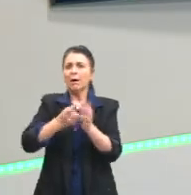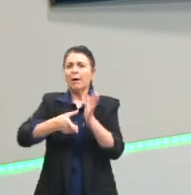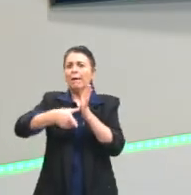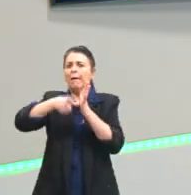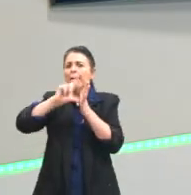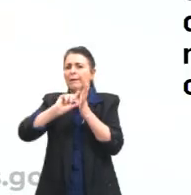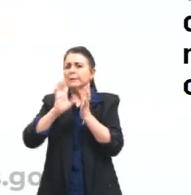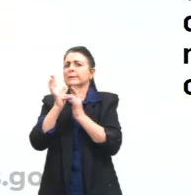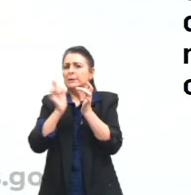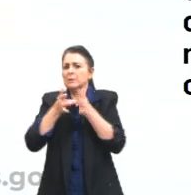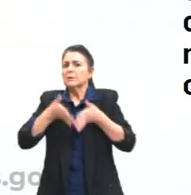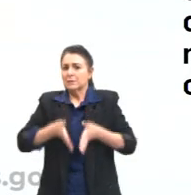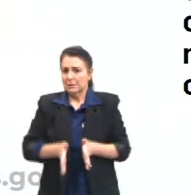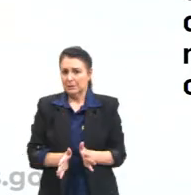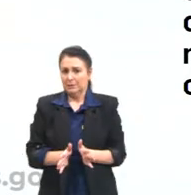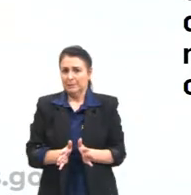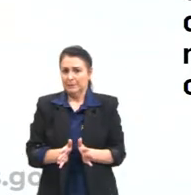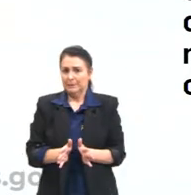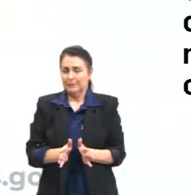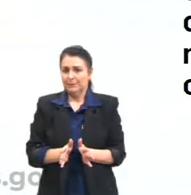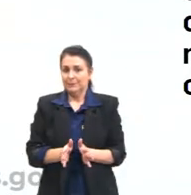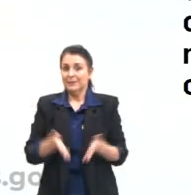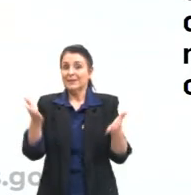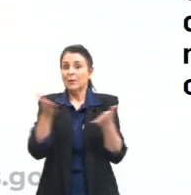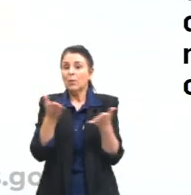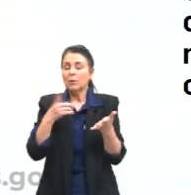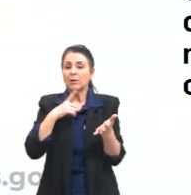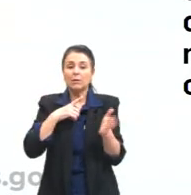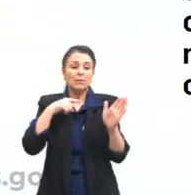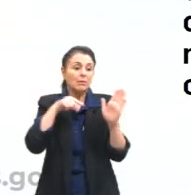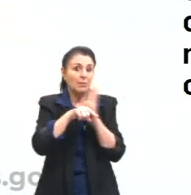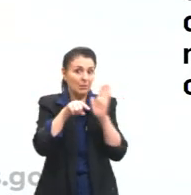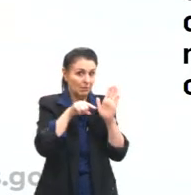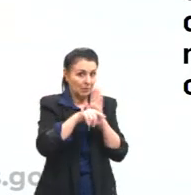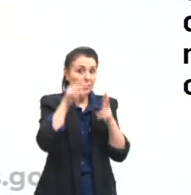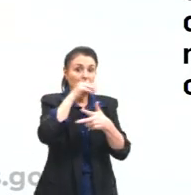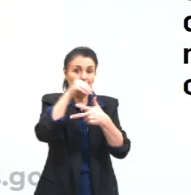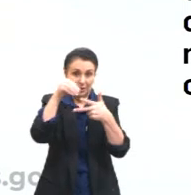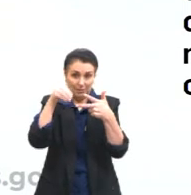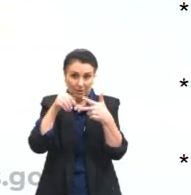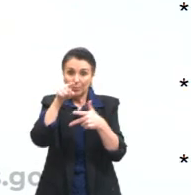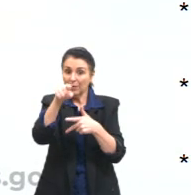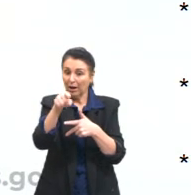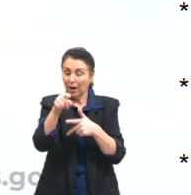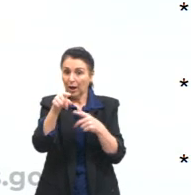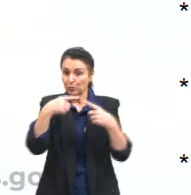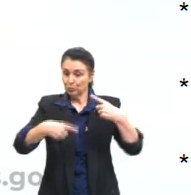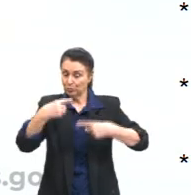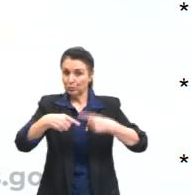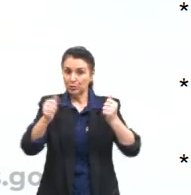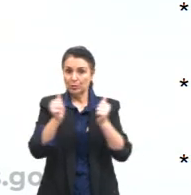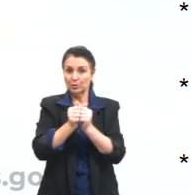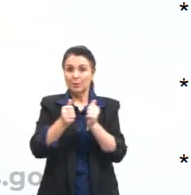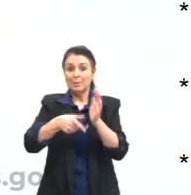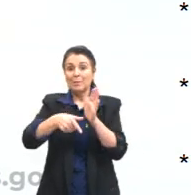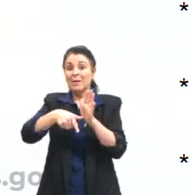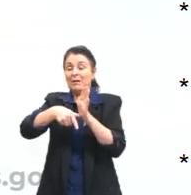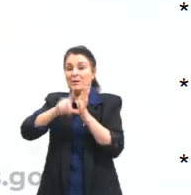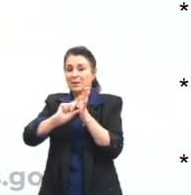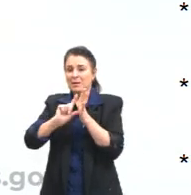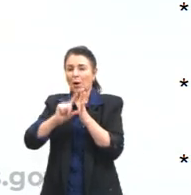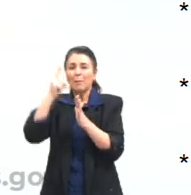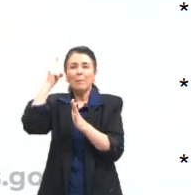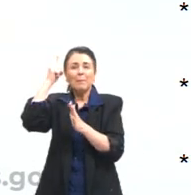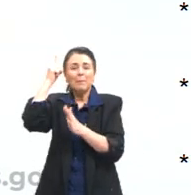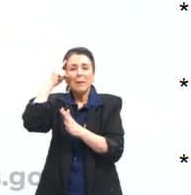seguindo eu deixo aqui umas questões para nós discutir a antes disso eu gostaria então de lhe dar uma